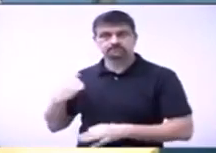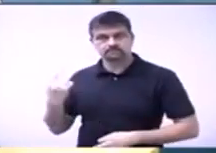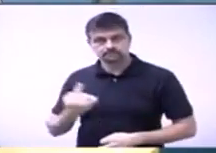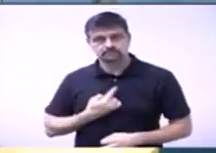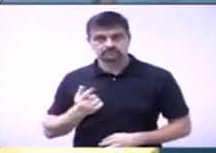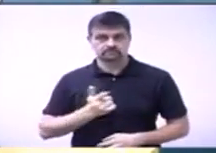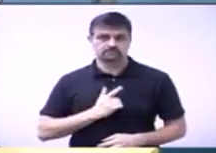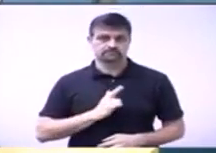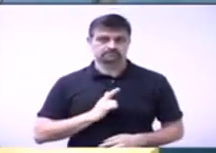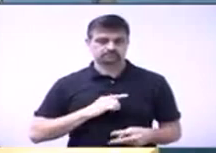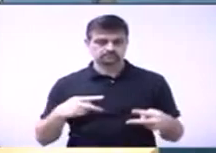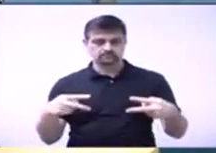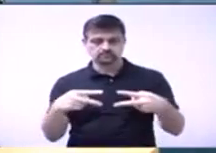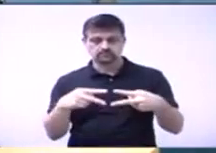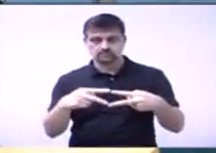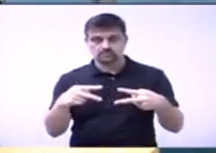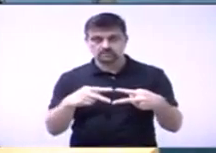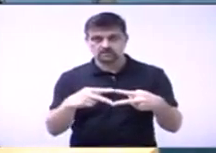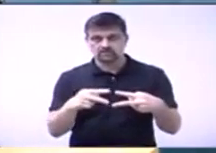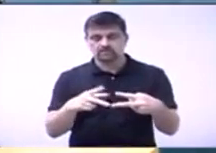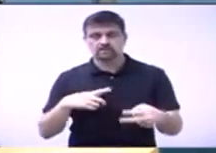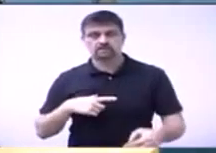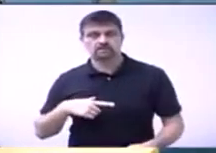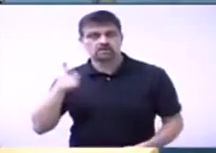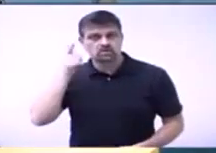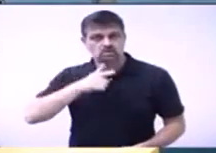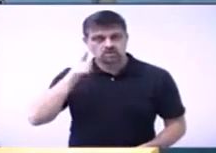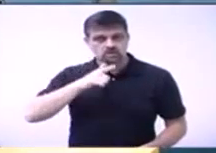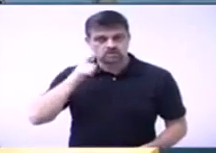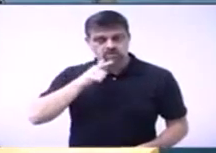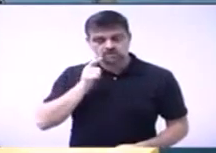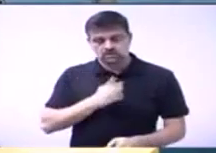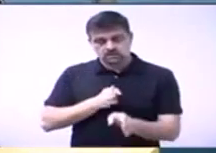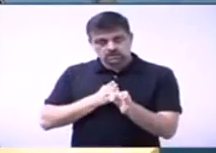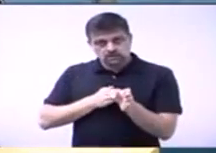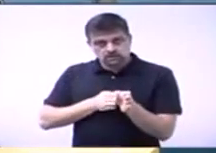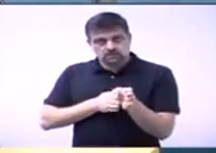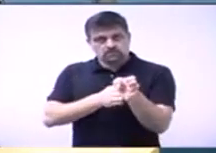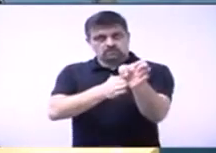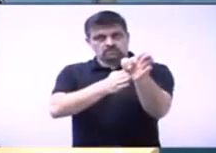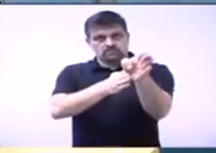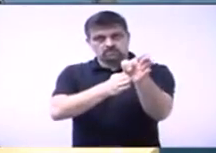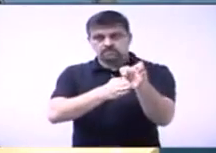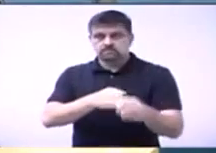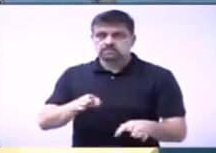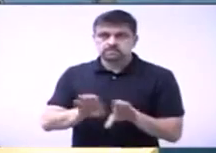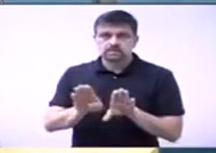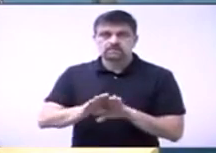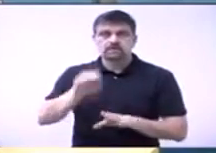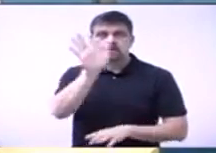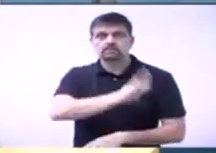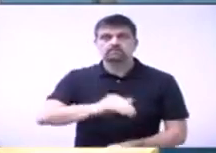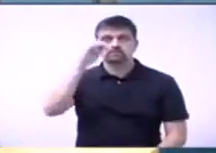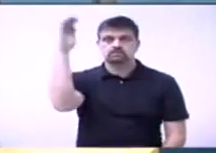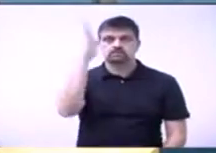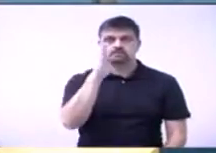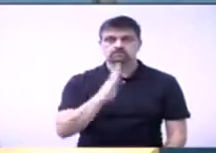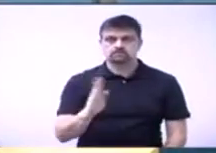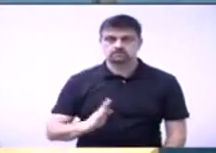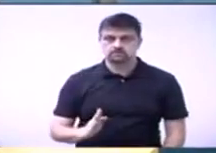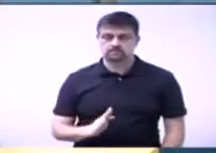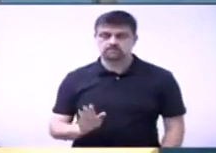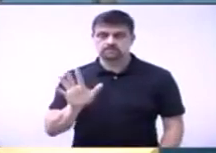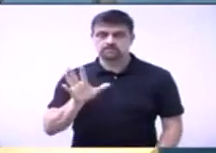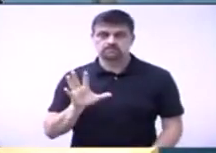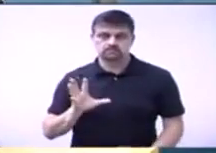só Paulínia angariando aí, andando nos trilhos melhor, mas um Brasil inteiro. Vou deixar